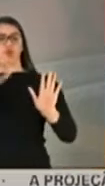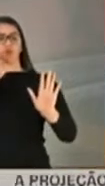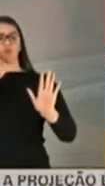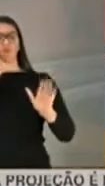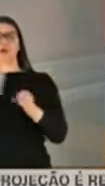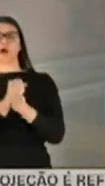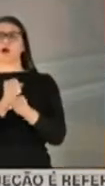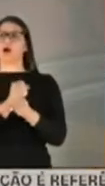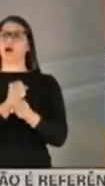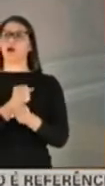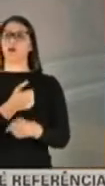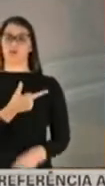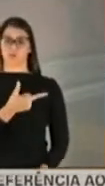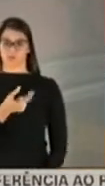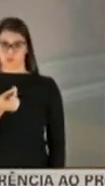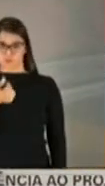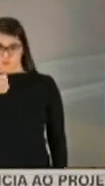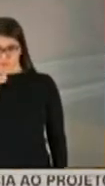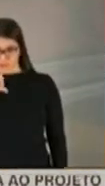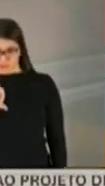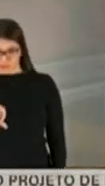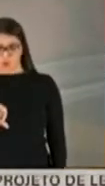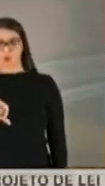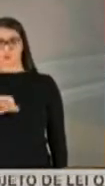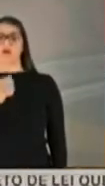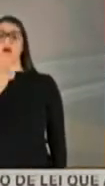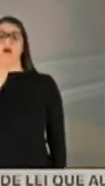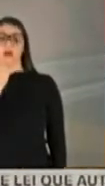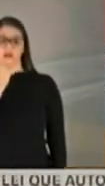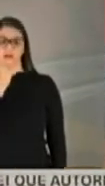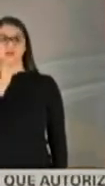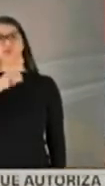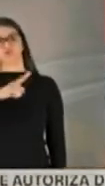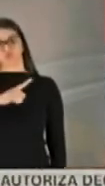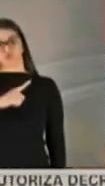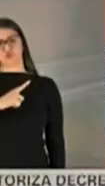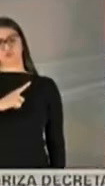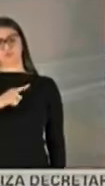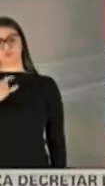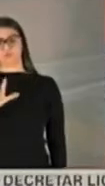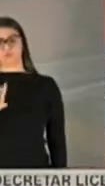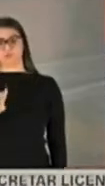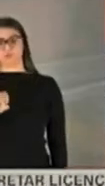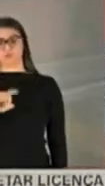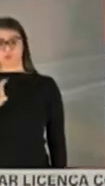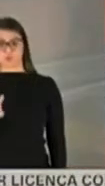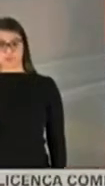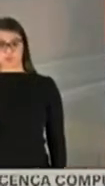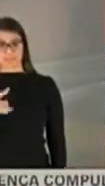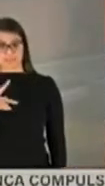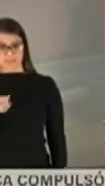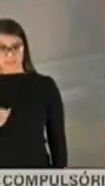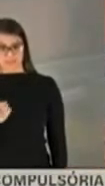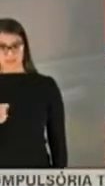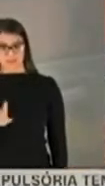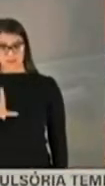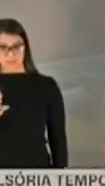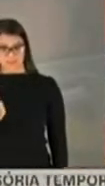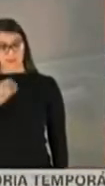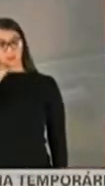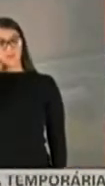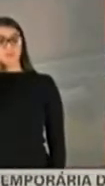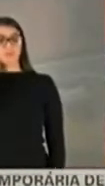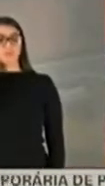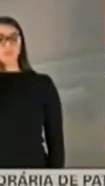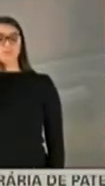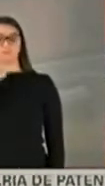no ano de 2019, isso é o que estava ativo, o Luiz Paulo Dominguete, general Heleno comendo o